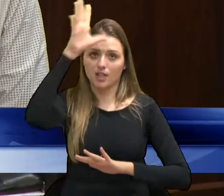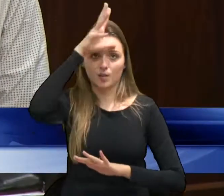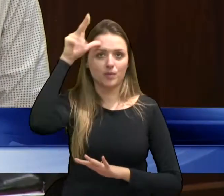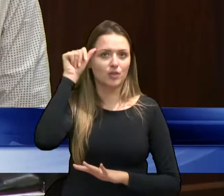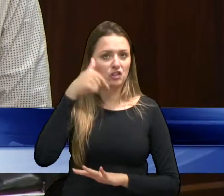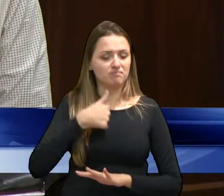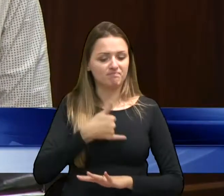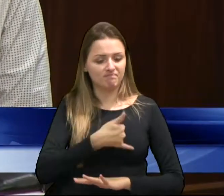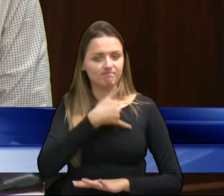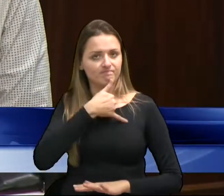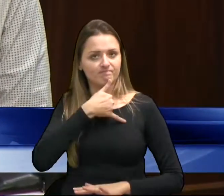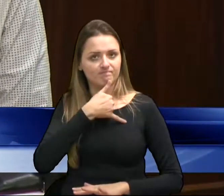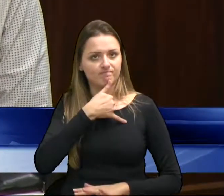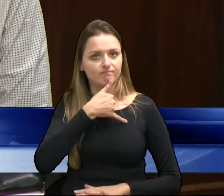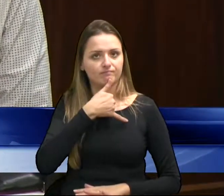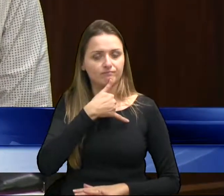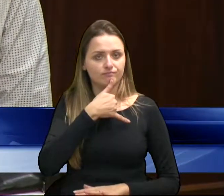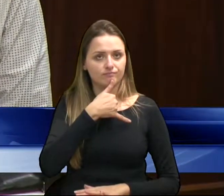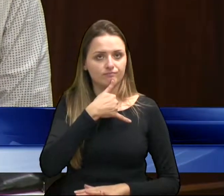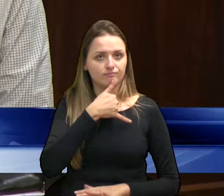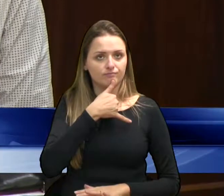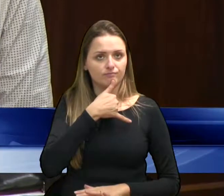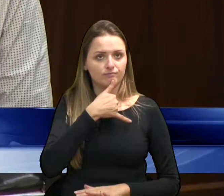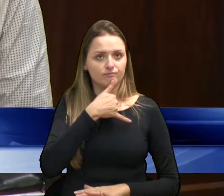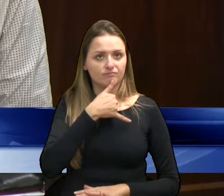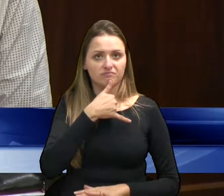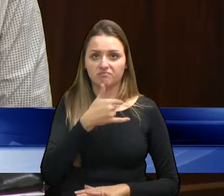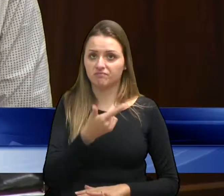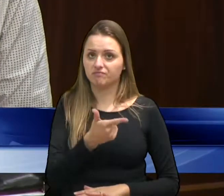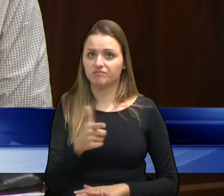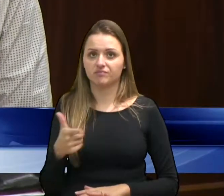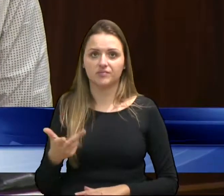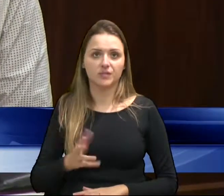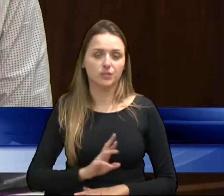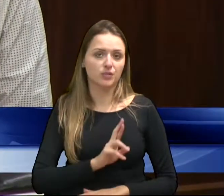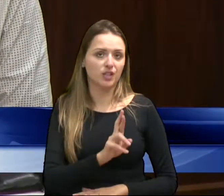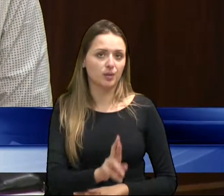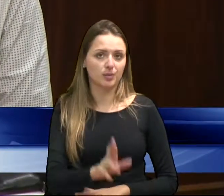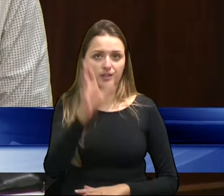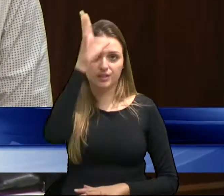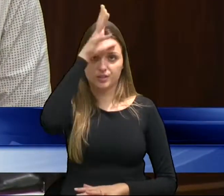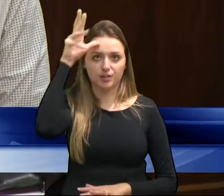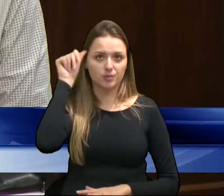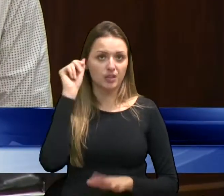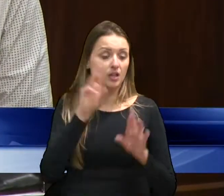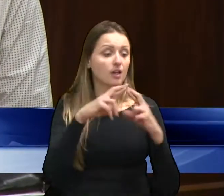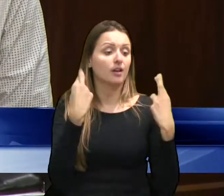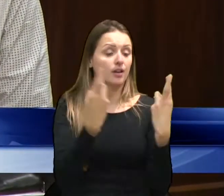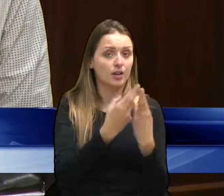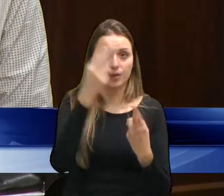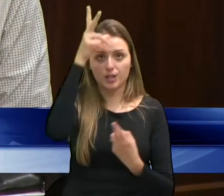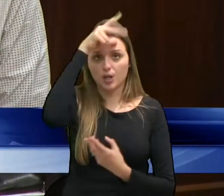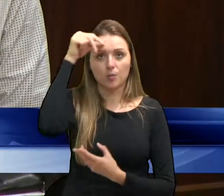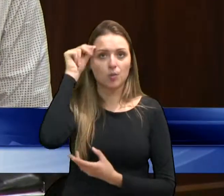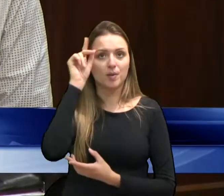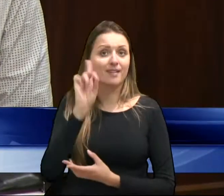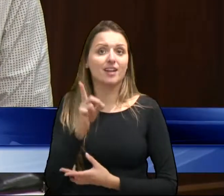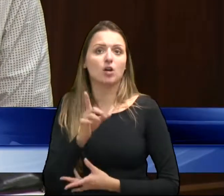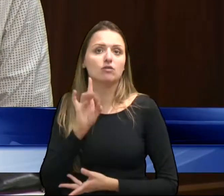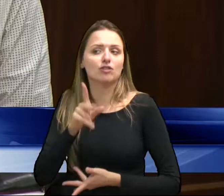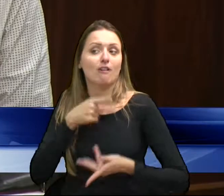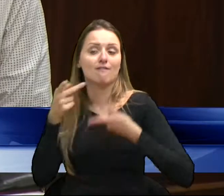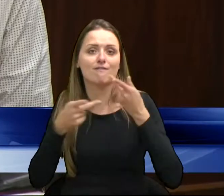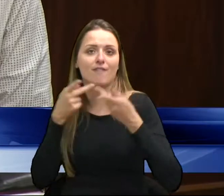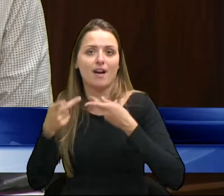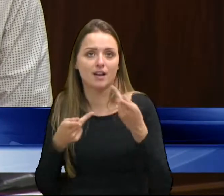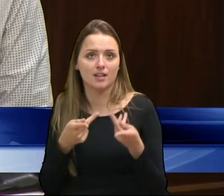lamento muito que não tem nenhum representante, vereador. Essa audiência pública não foi da boca para fora.